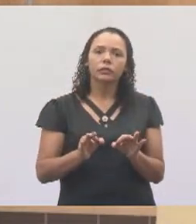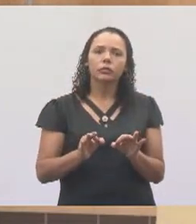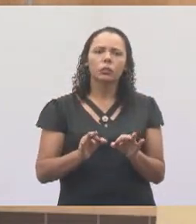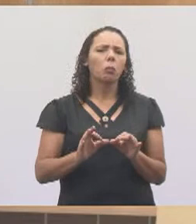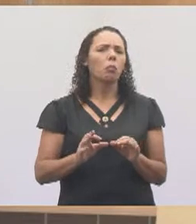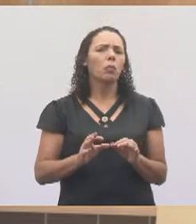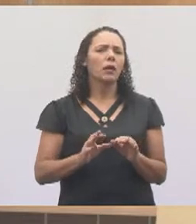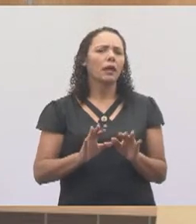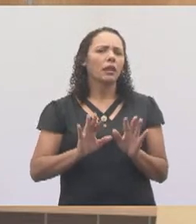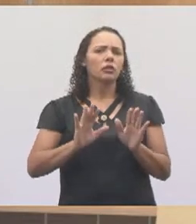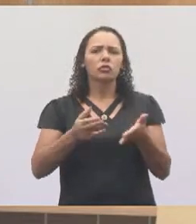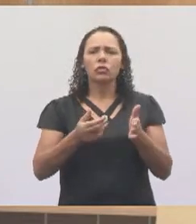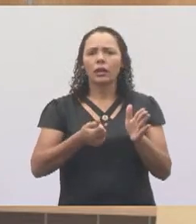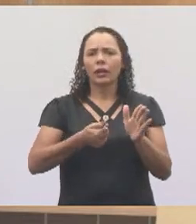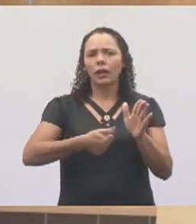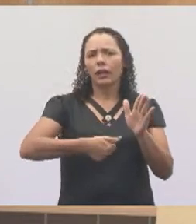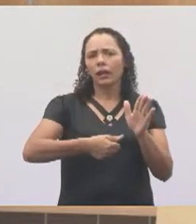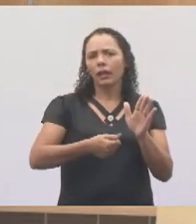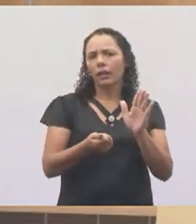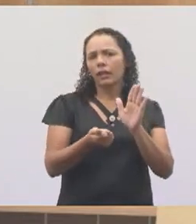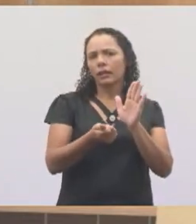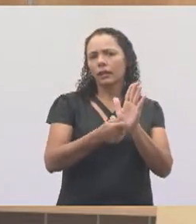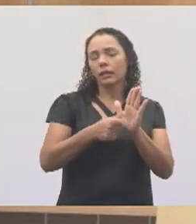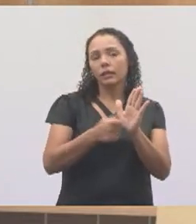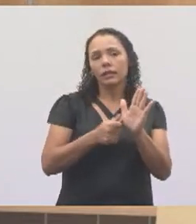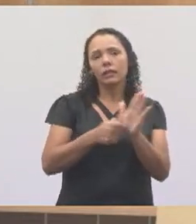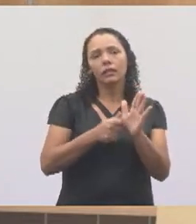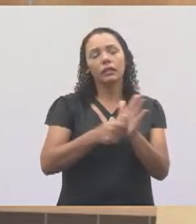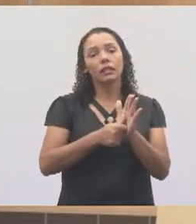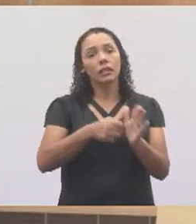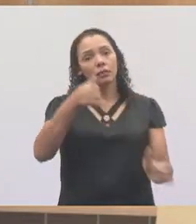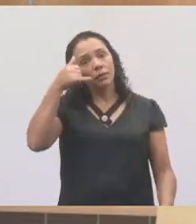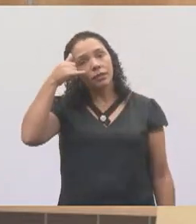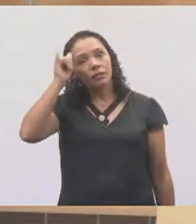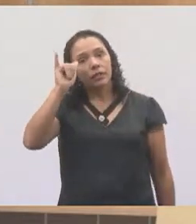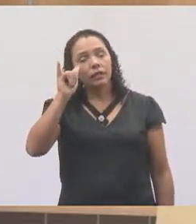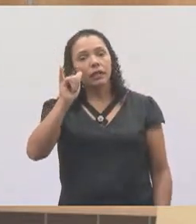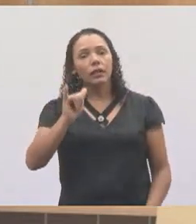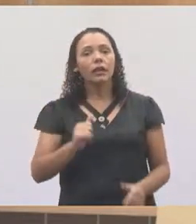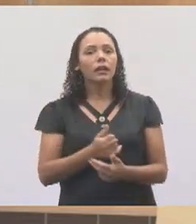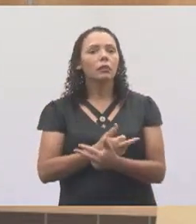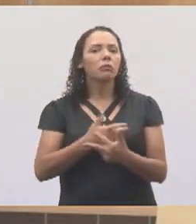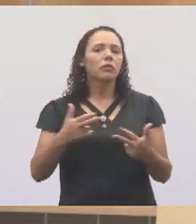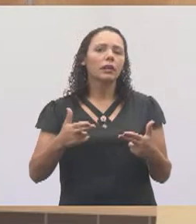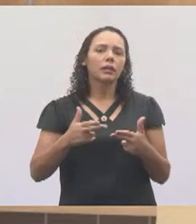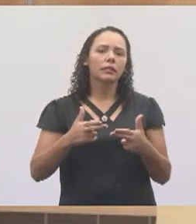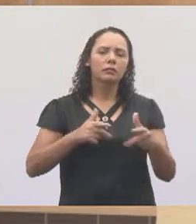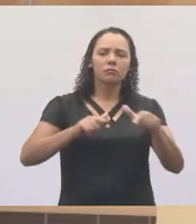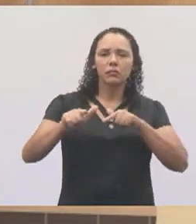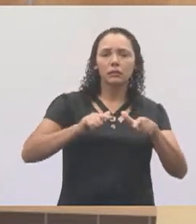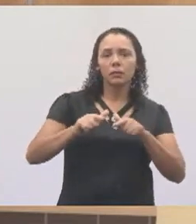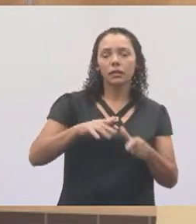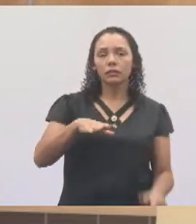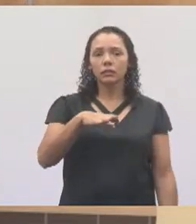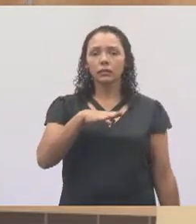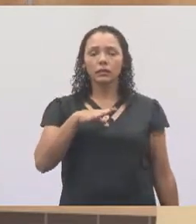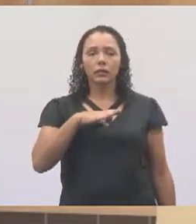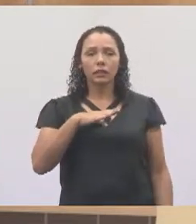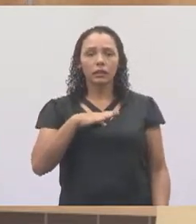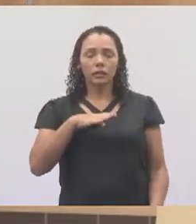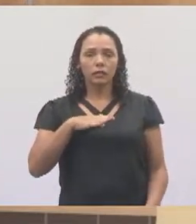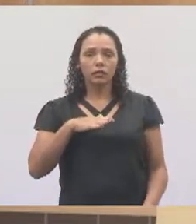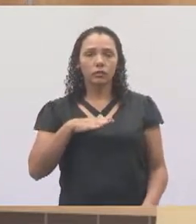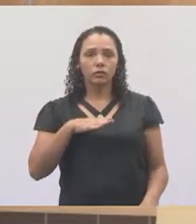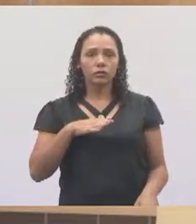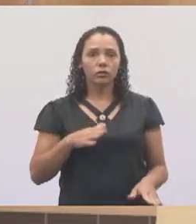ao crime, ao tráfico, quantas ações na cidade que, quando ele estava na